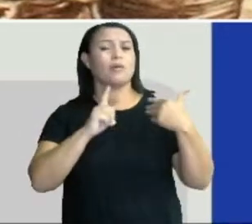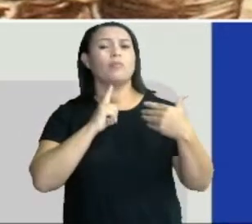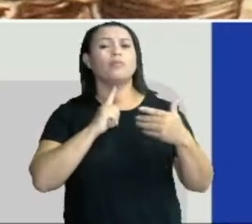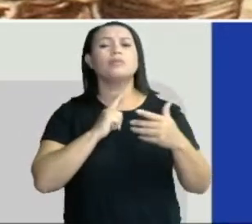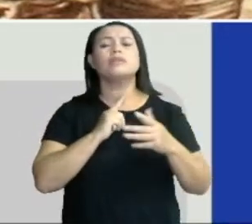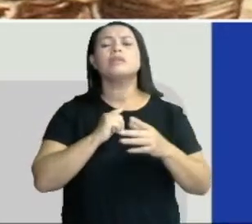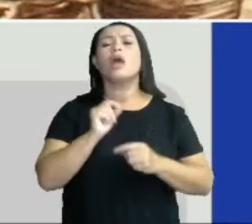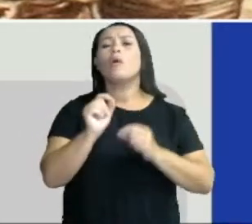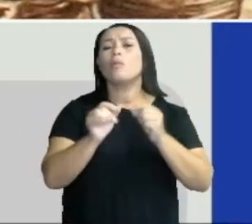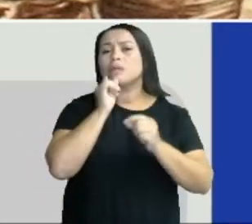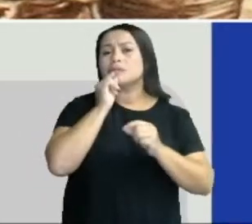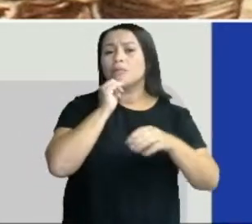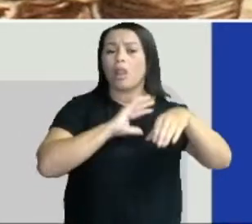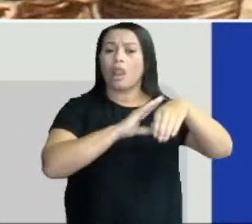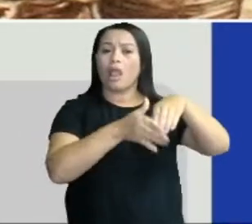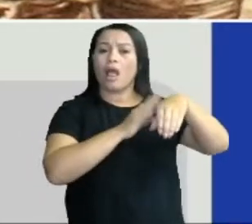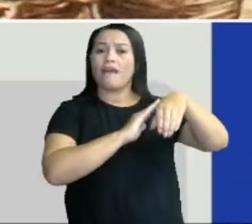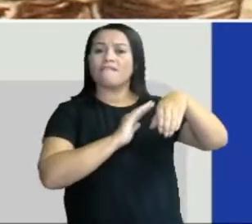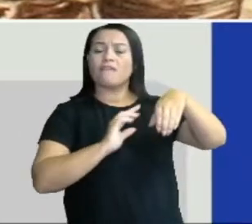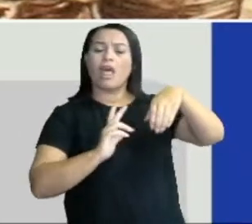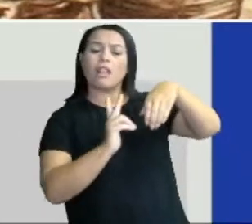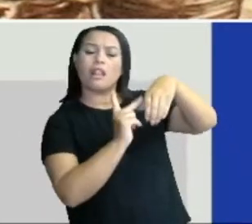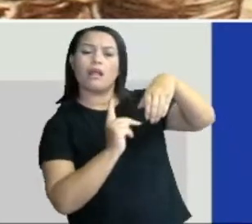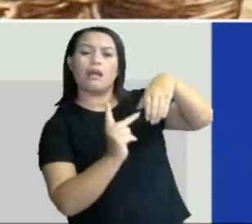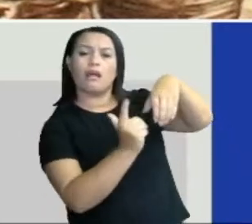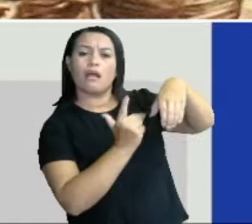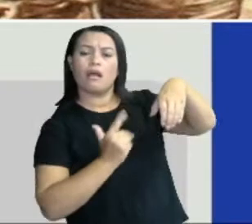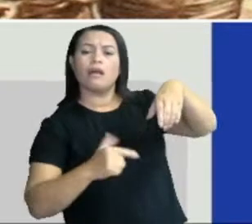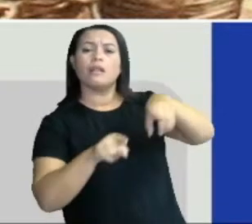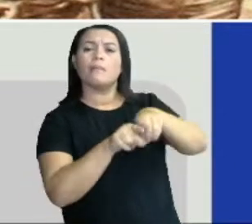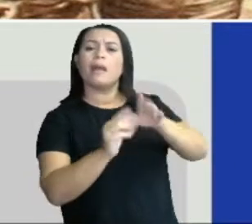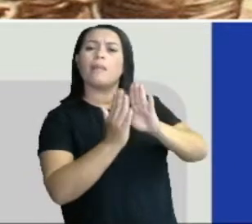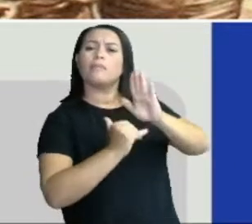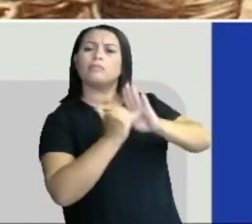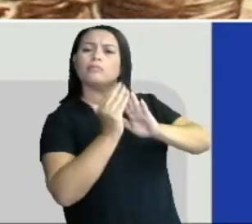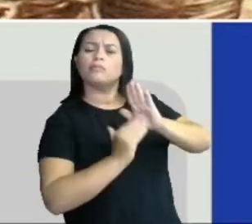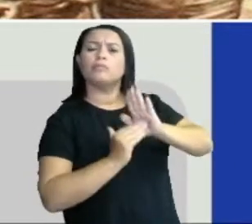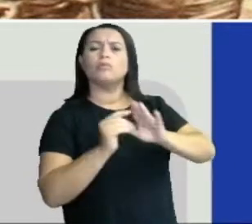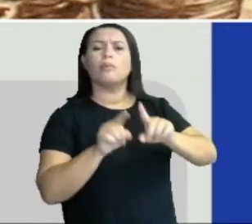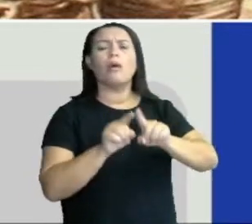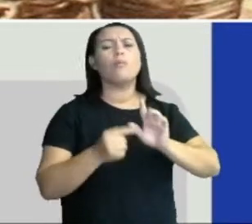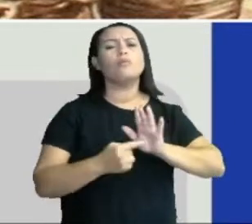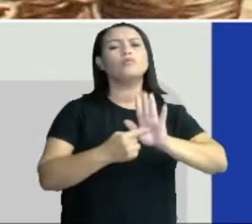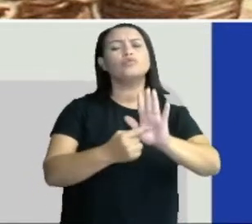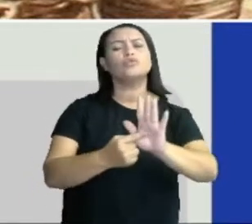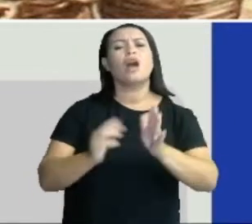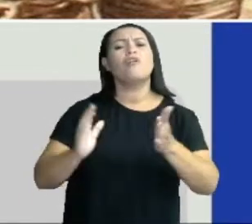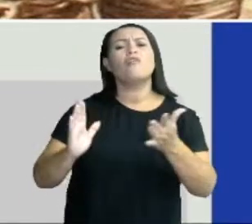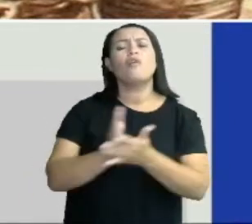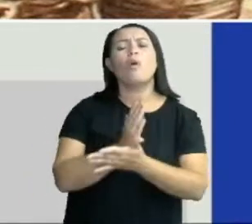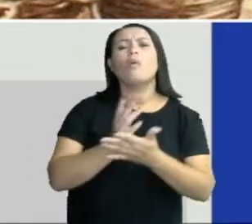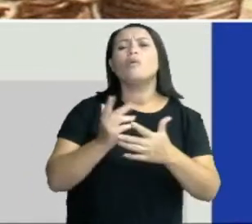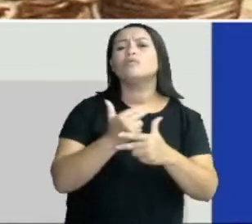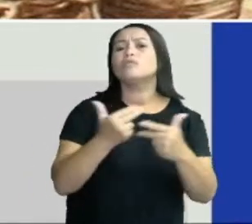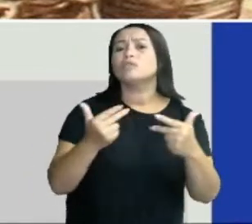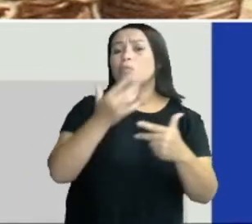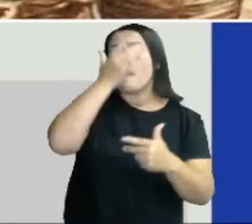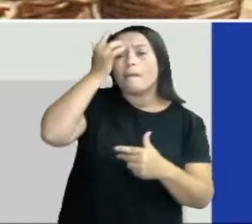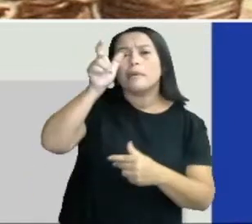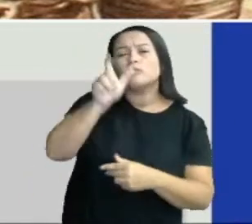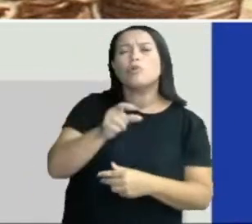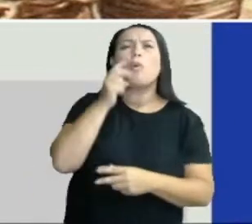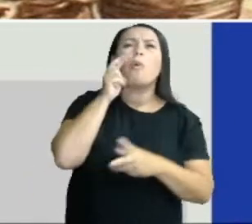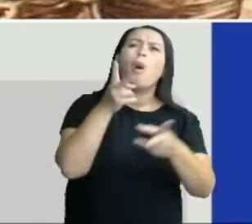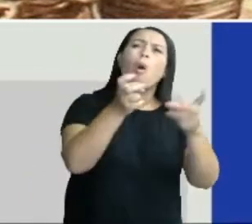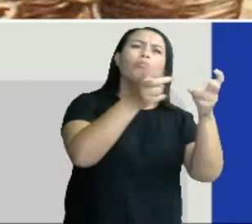pinturas rupestres em cavernas, né? E essas pinturas rupestres, na verdade, representavam muitas vezes a forma como o homem via o mundo